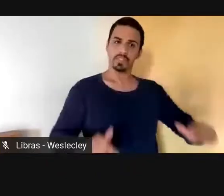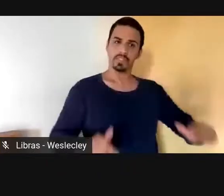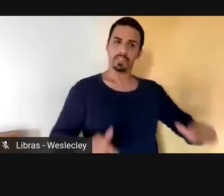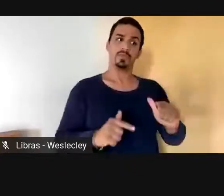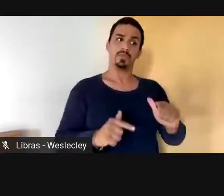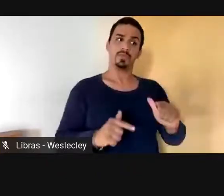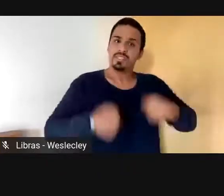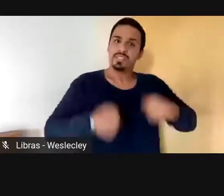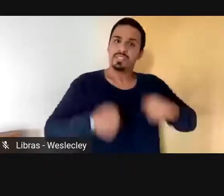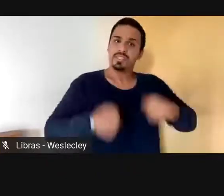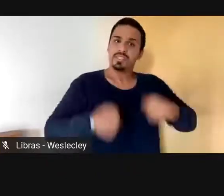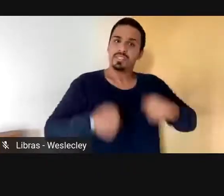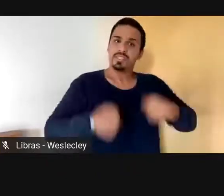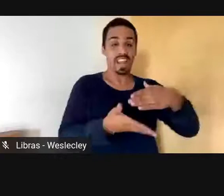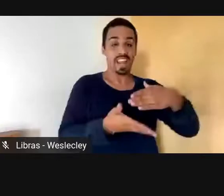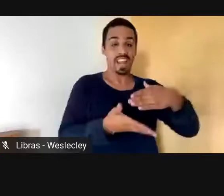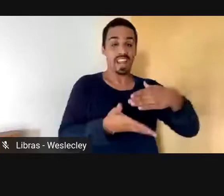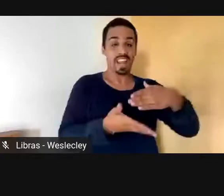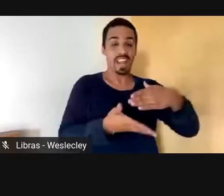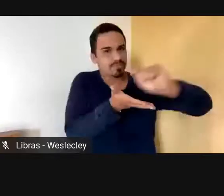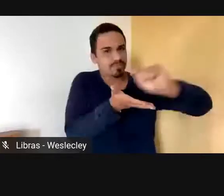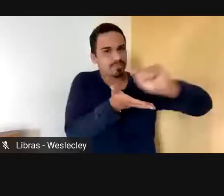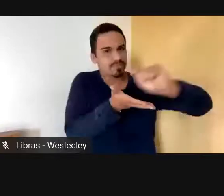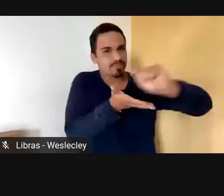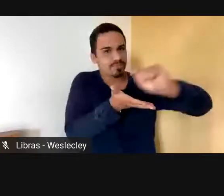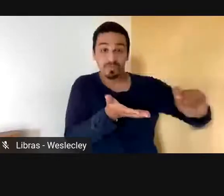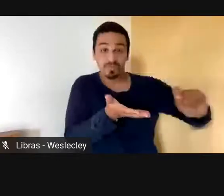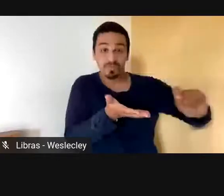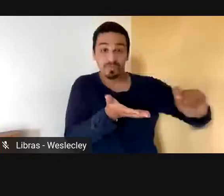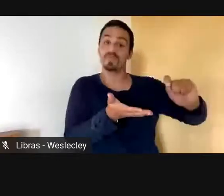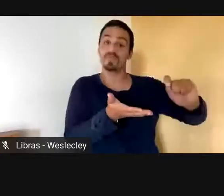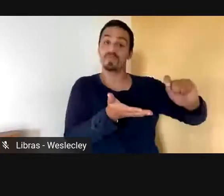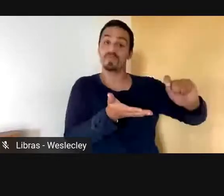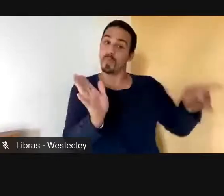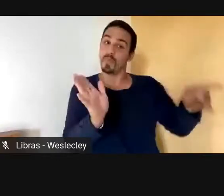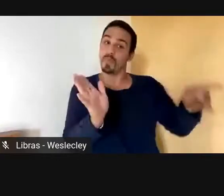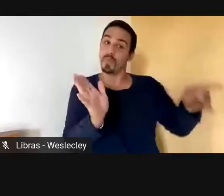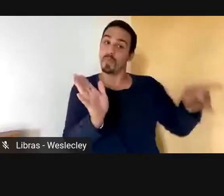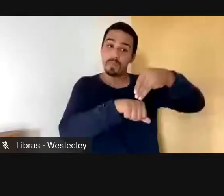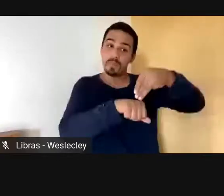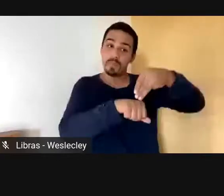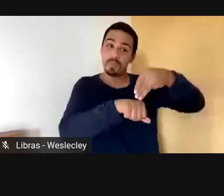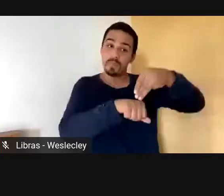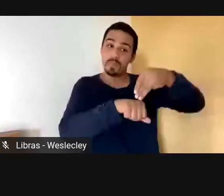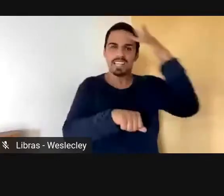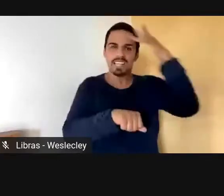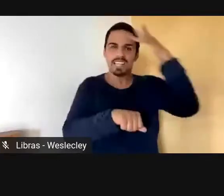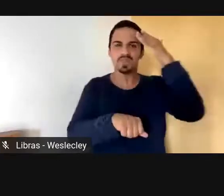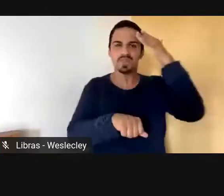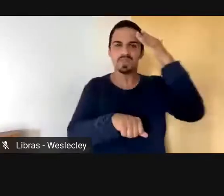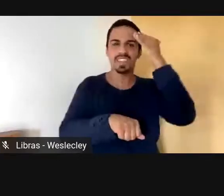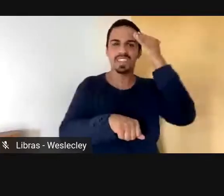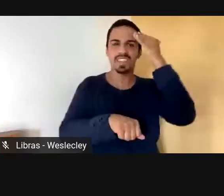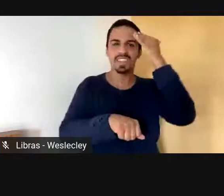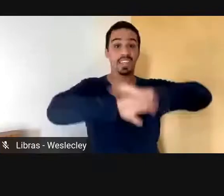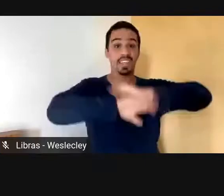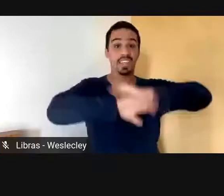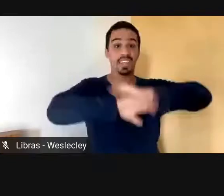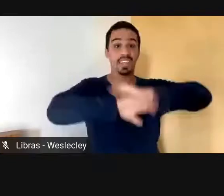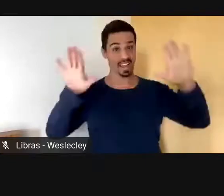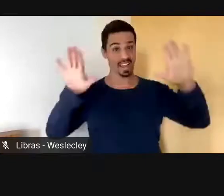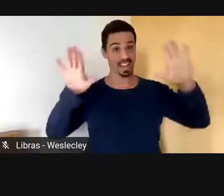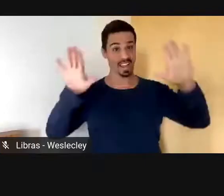mestrado colocando que você é parte do processo. Então, as pessoas têm que entender o seu ponto de fala para que justamente as pessoas possam